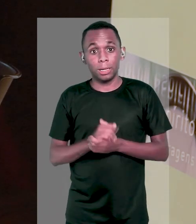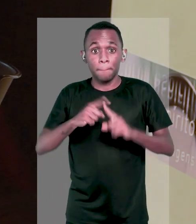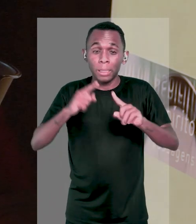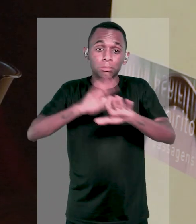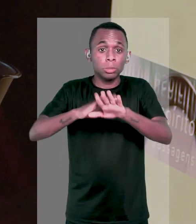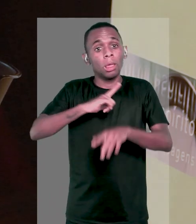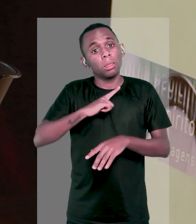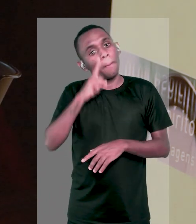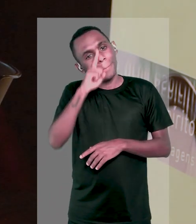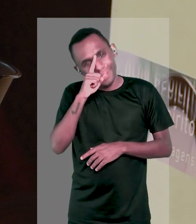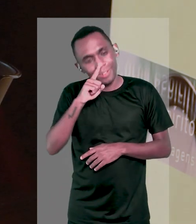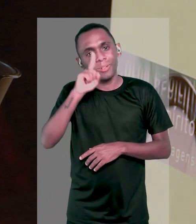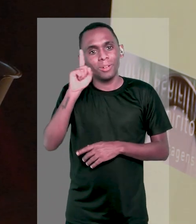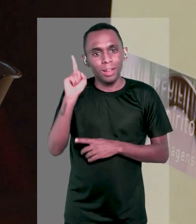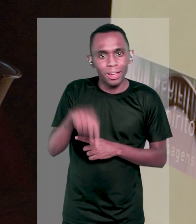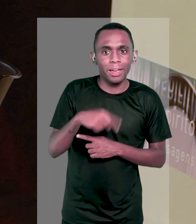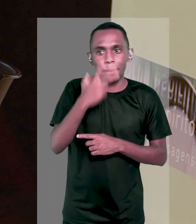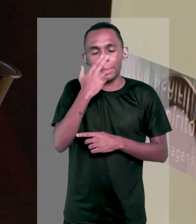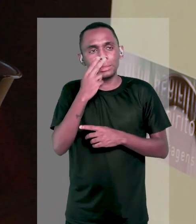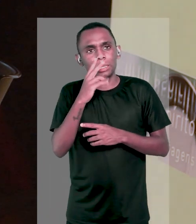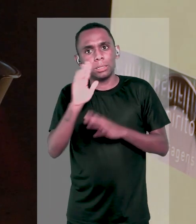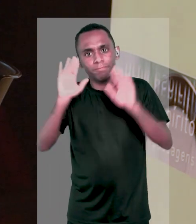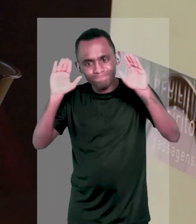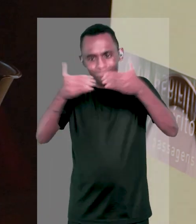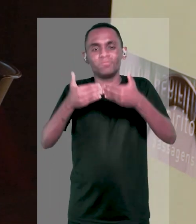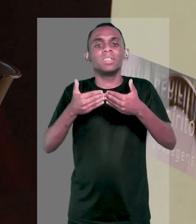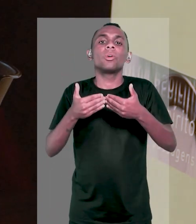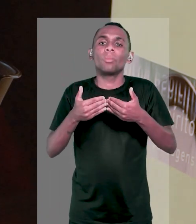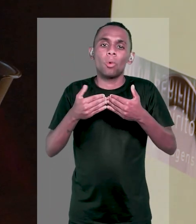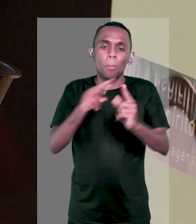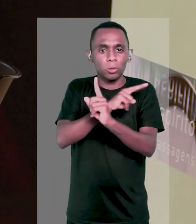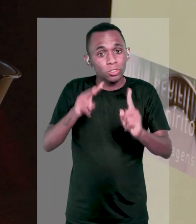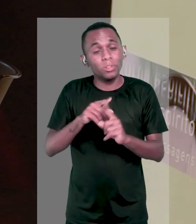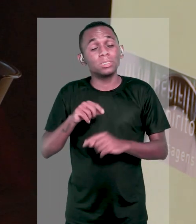isso que o Valéry reclama que eu afie o olhar